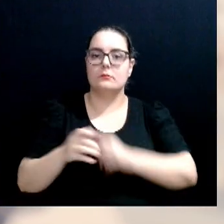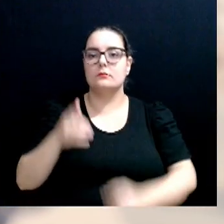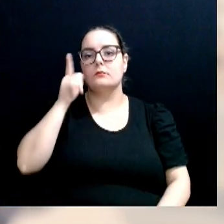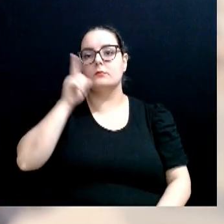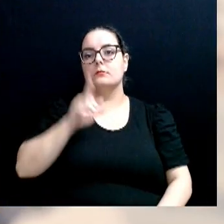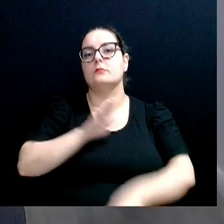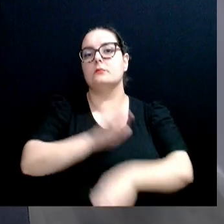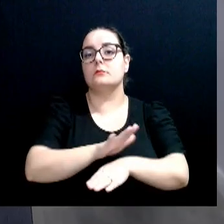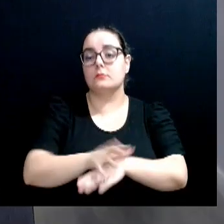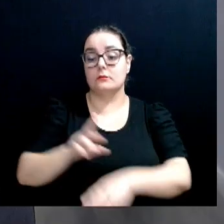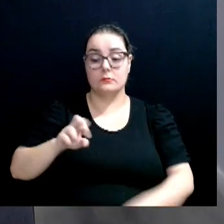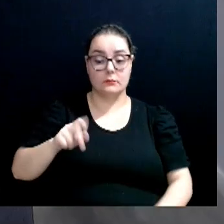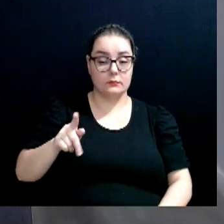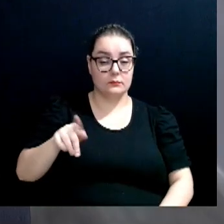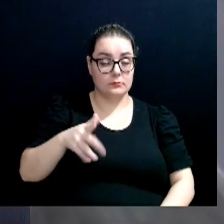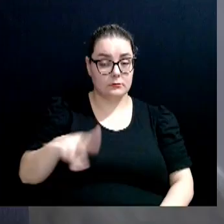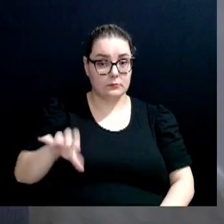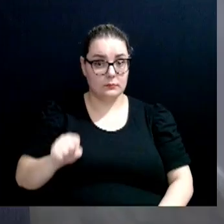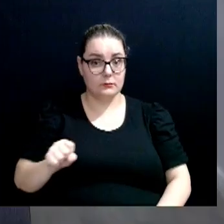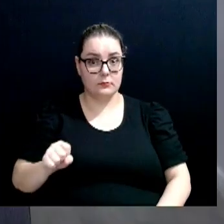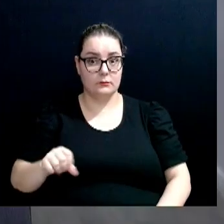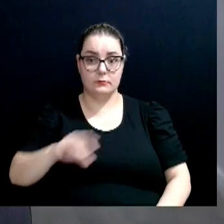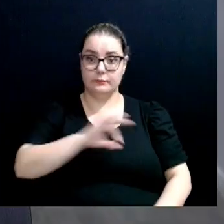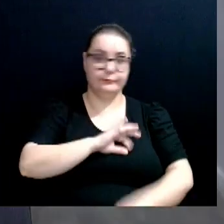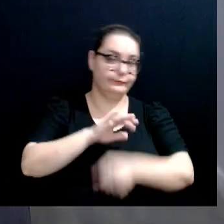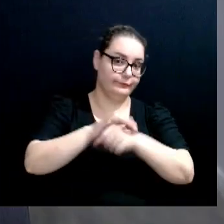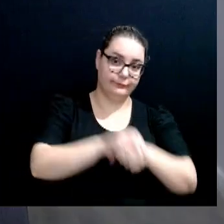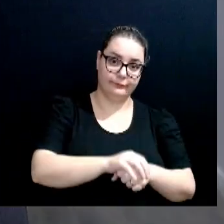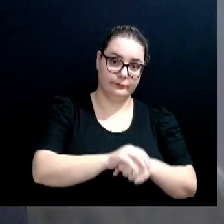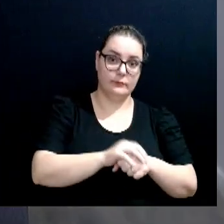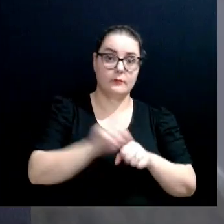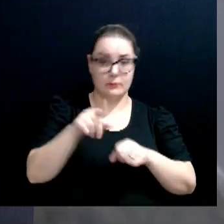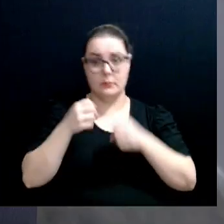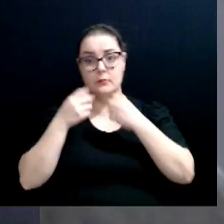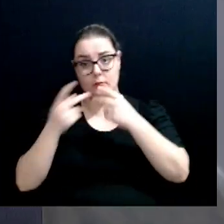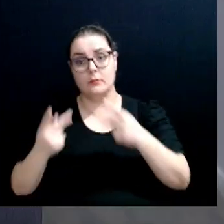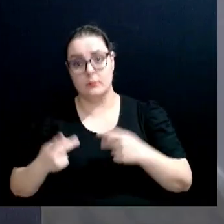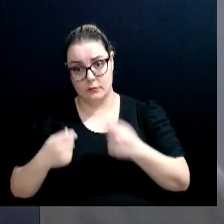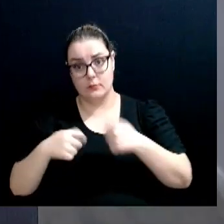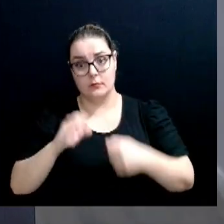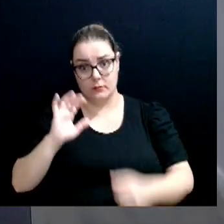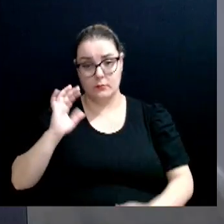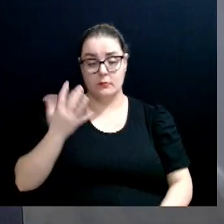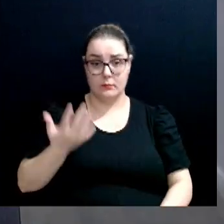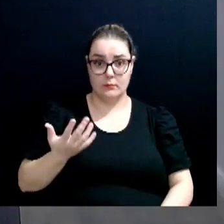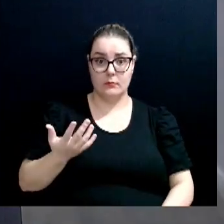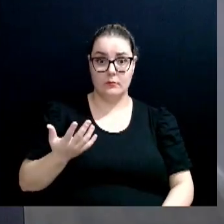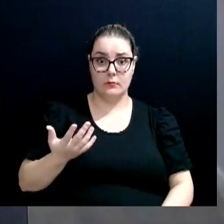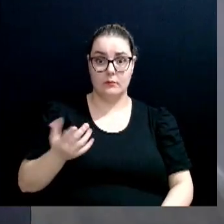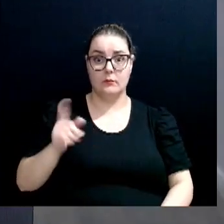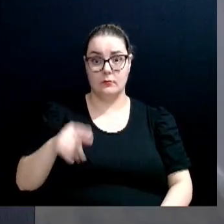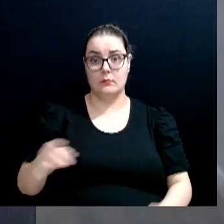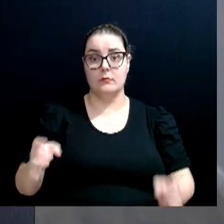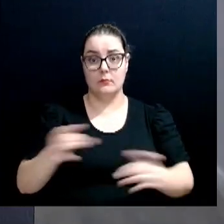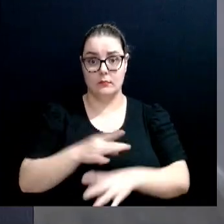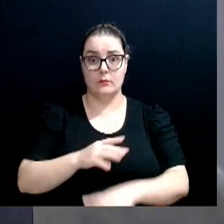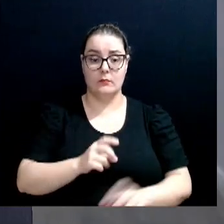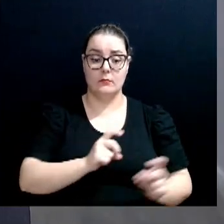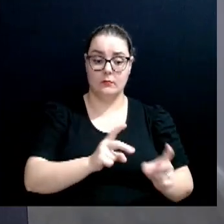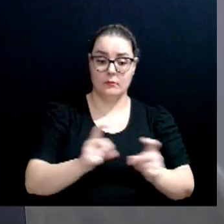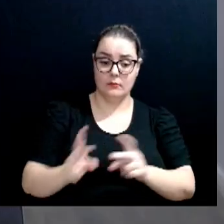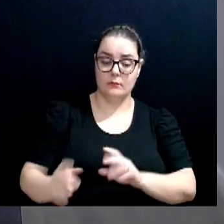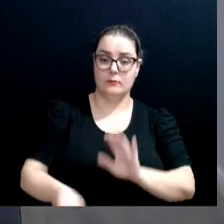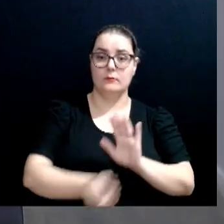vem por parte da polícia, né, ela é bem-vinda e ela precisa acontecer, que é o combate ao tráfico de drogas. Mas